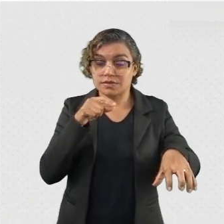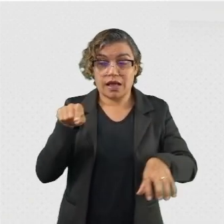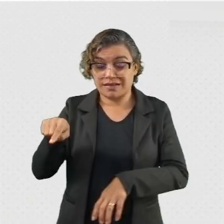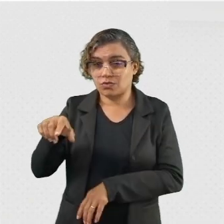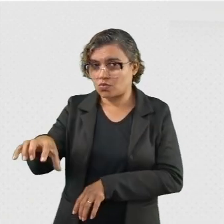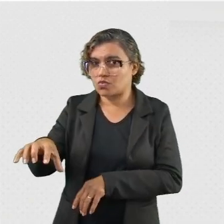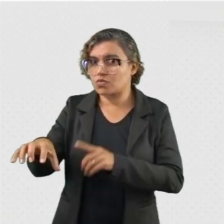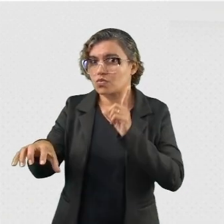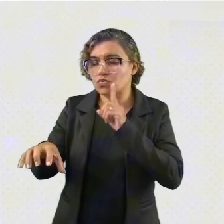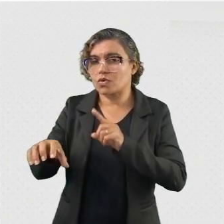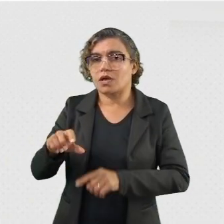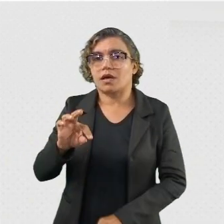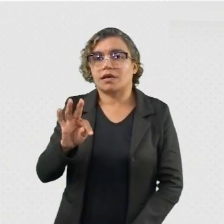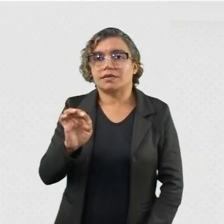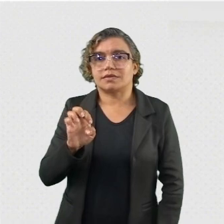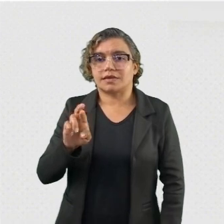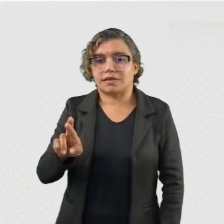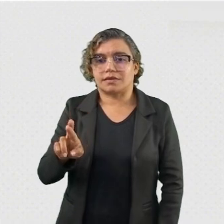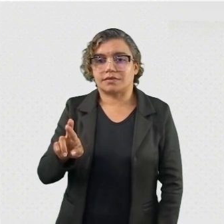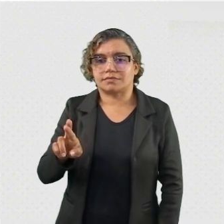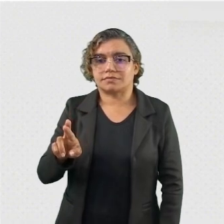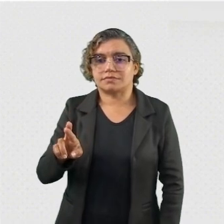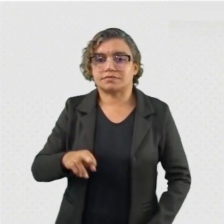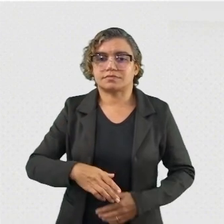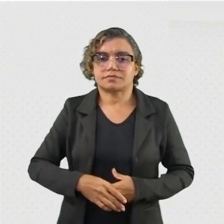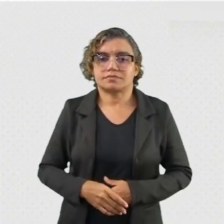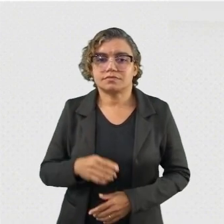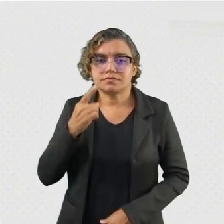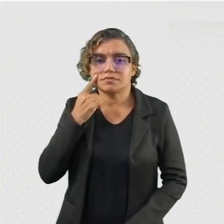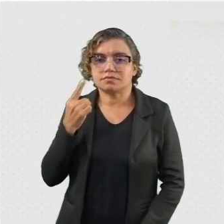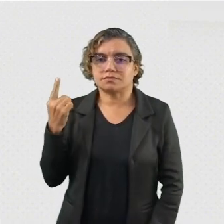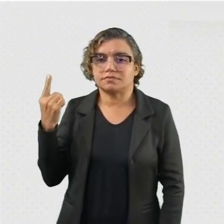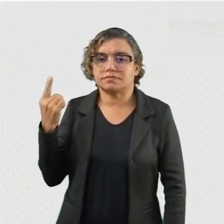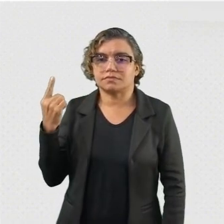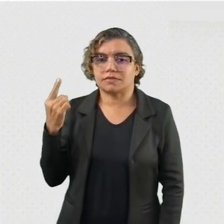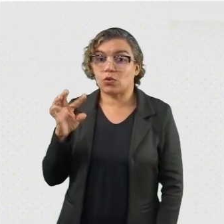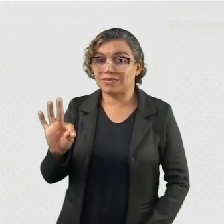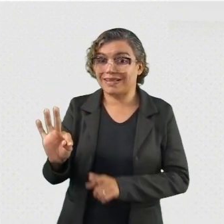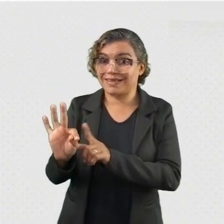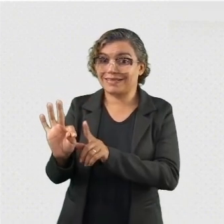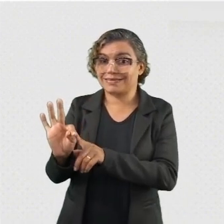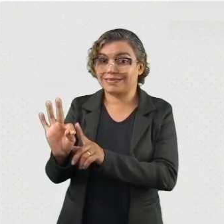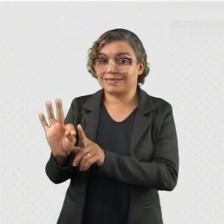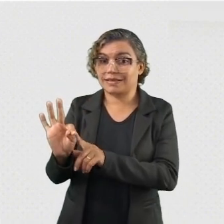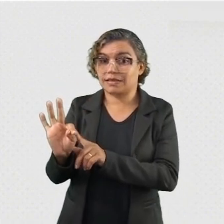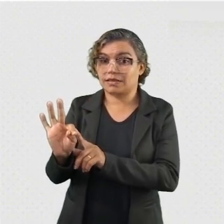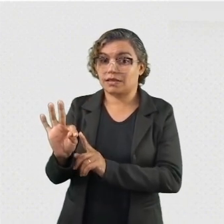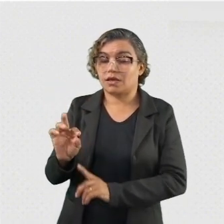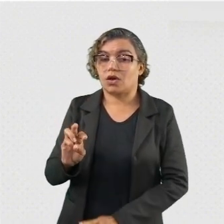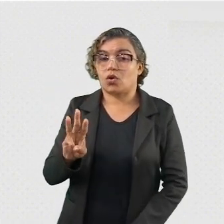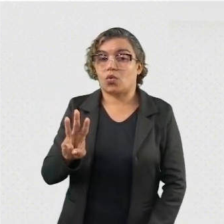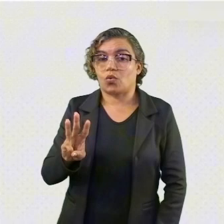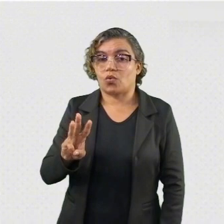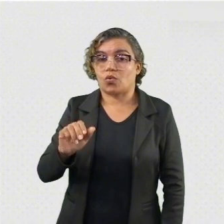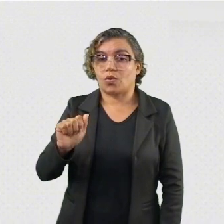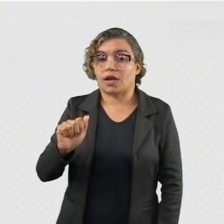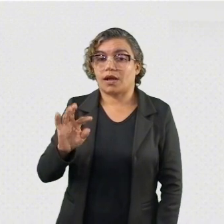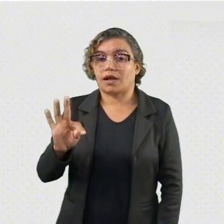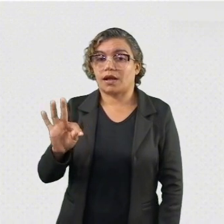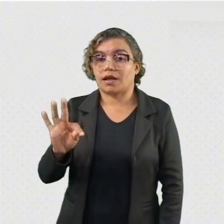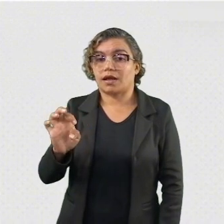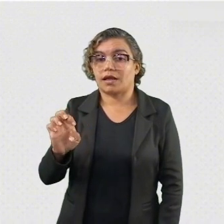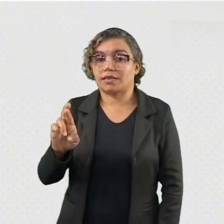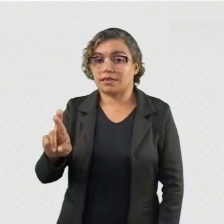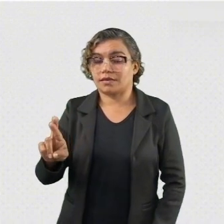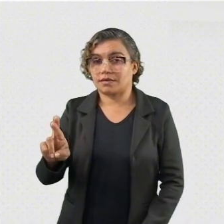T é pronunciado. Então, eles dizem water. O T, você emite o som, a